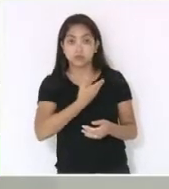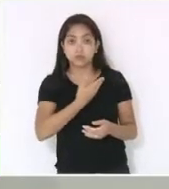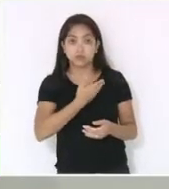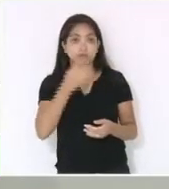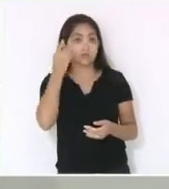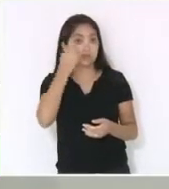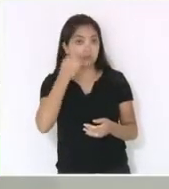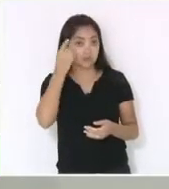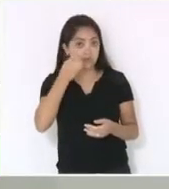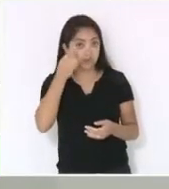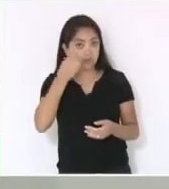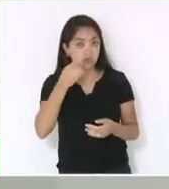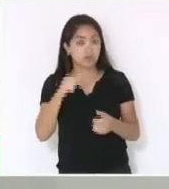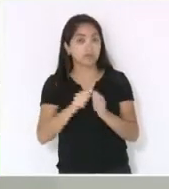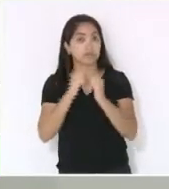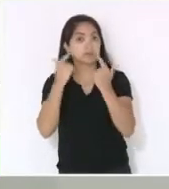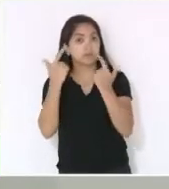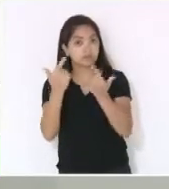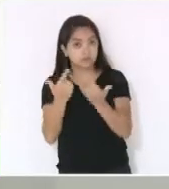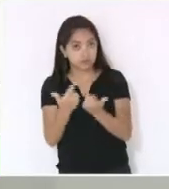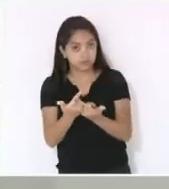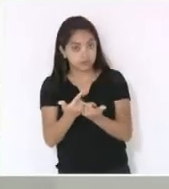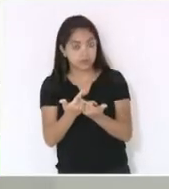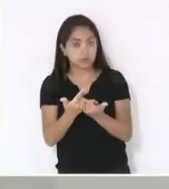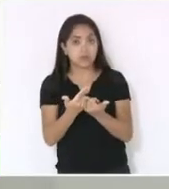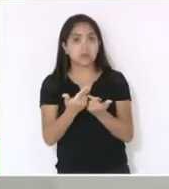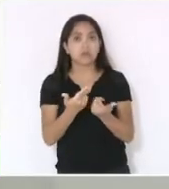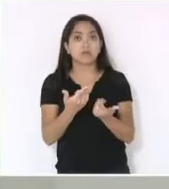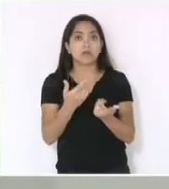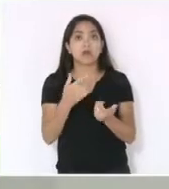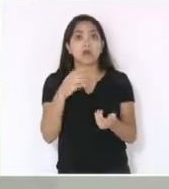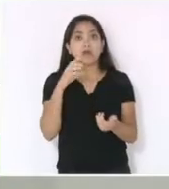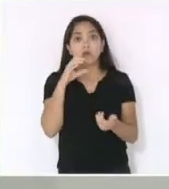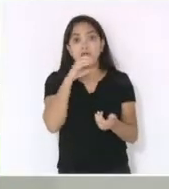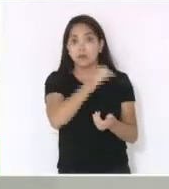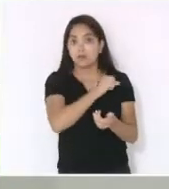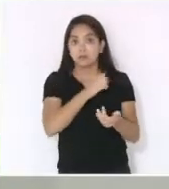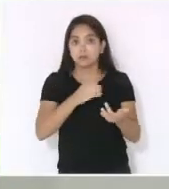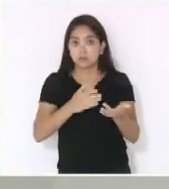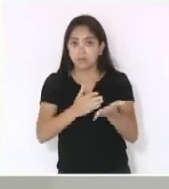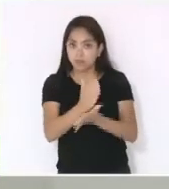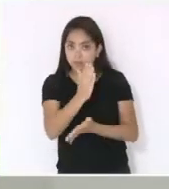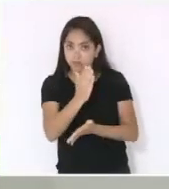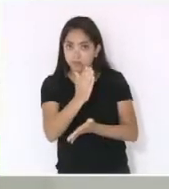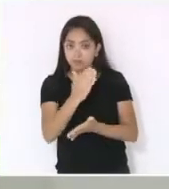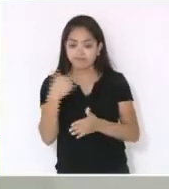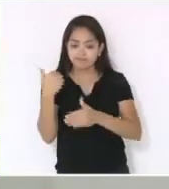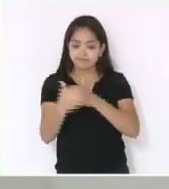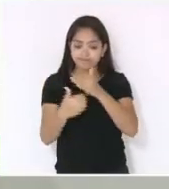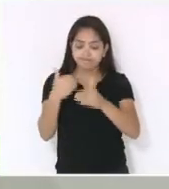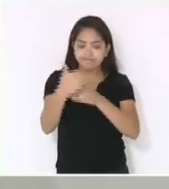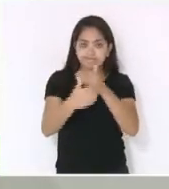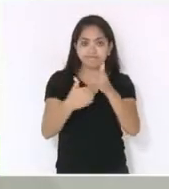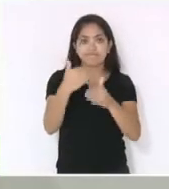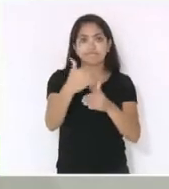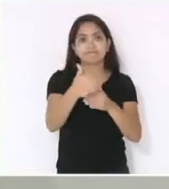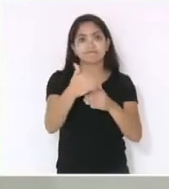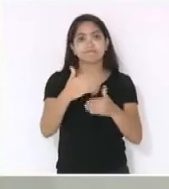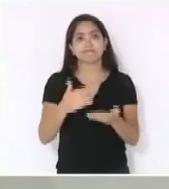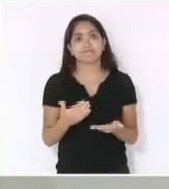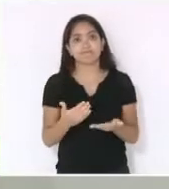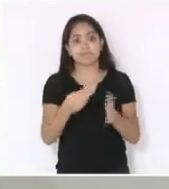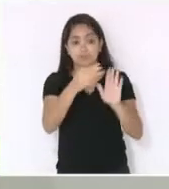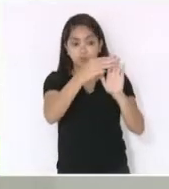da Assembleia Legislativa a rápida aprovação na sua tramitação. Sua tramitação que, por